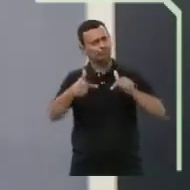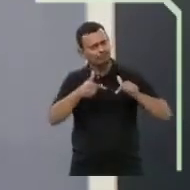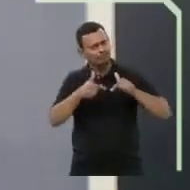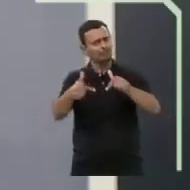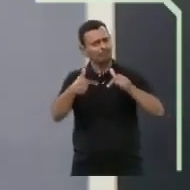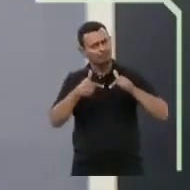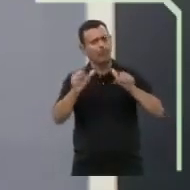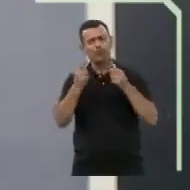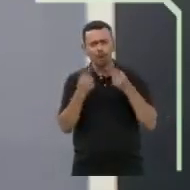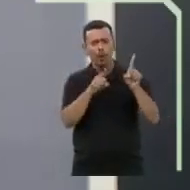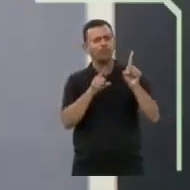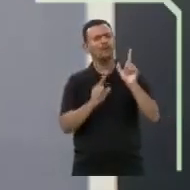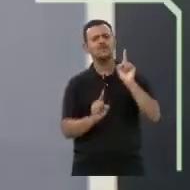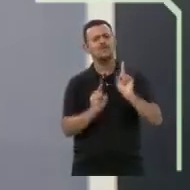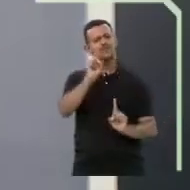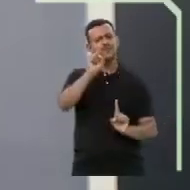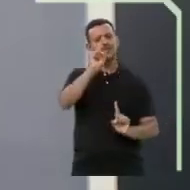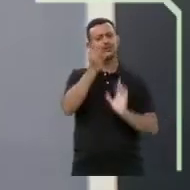menor em 20 anos.